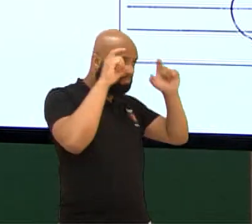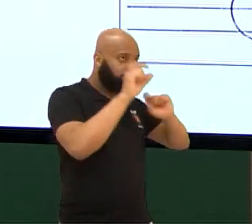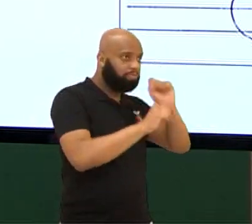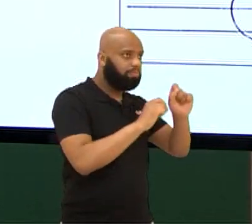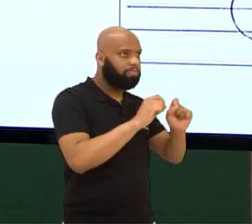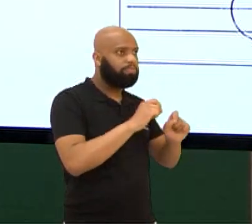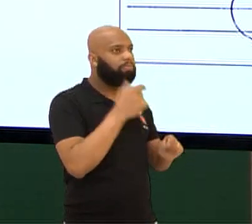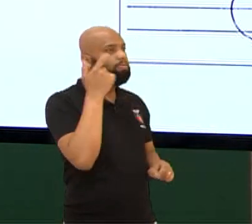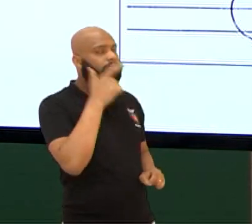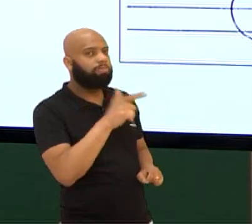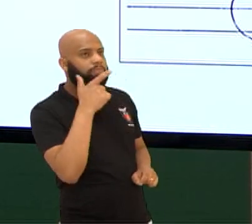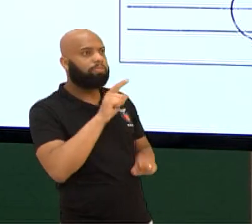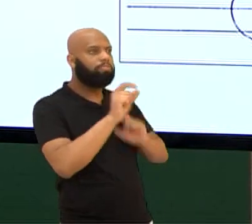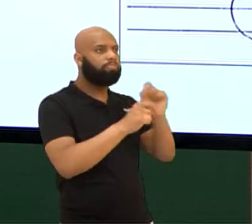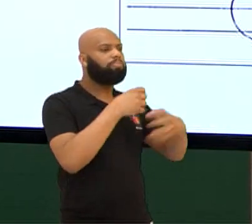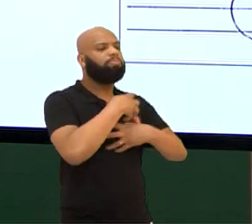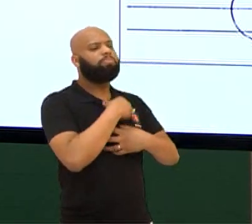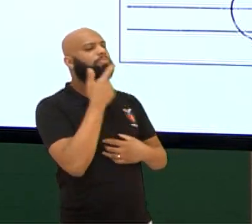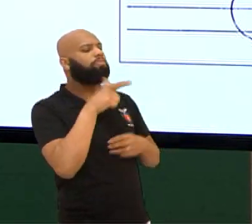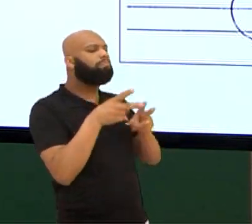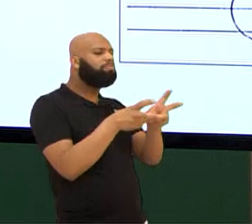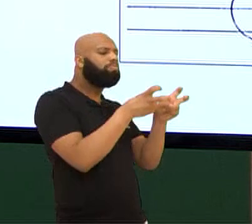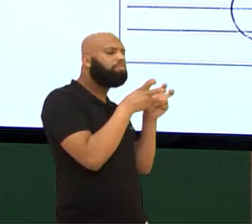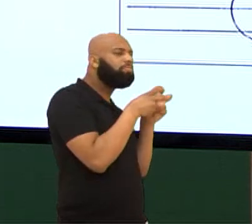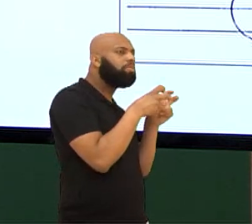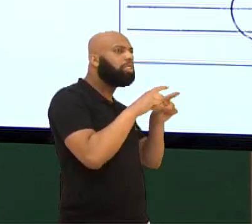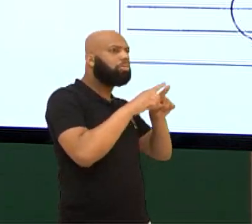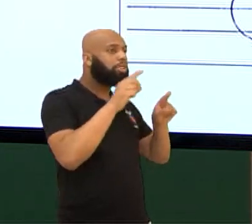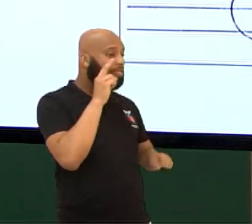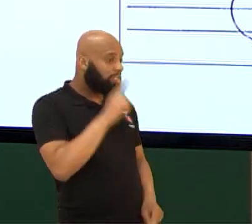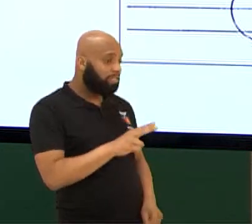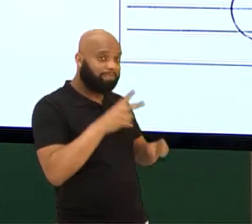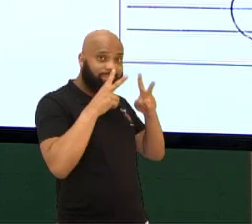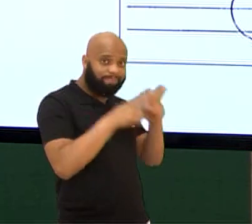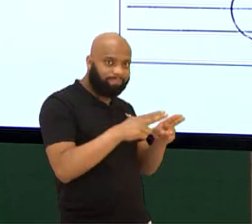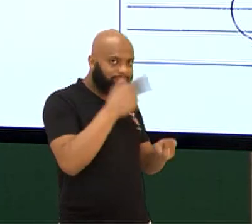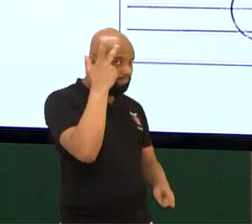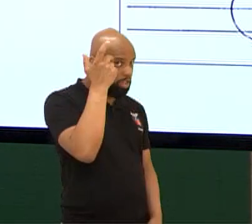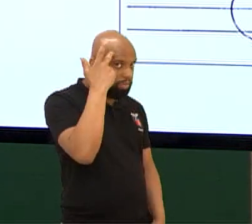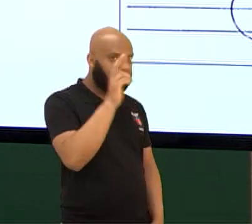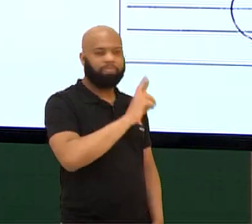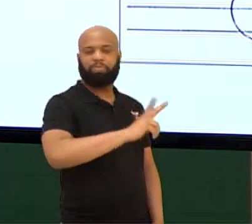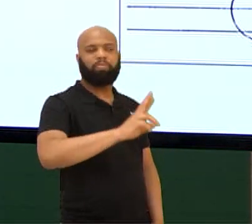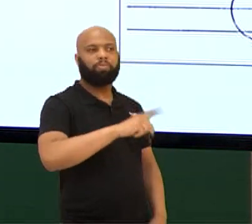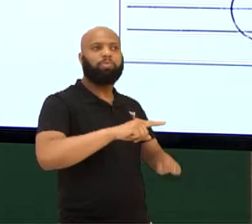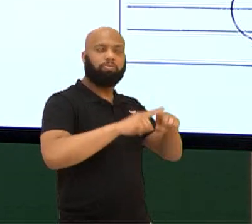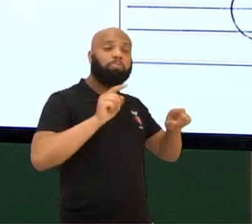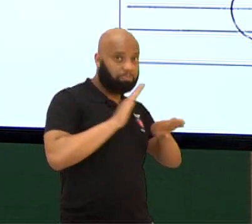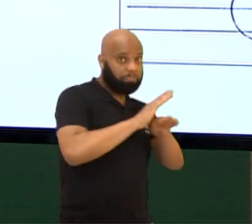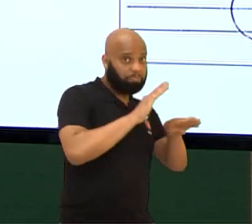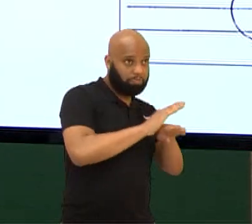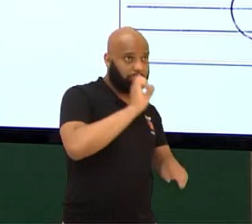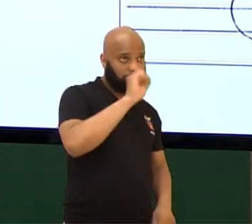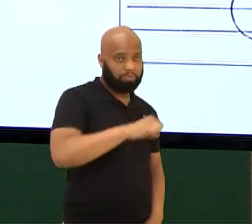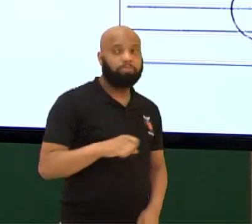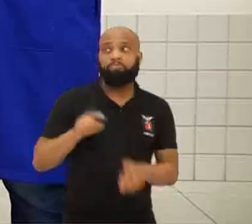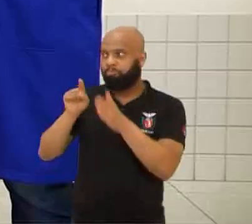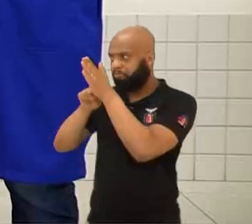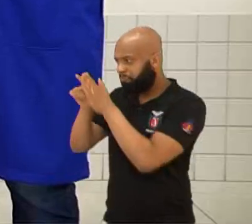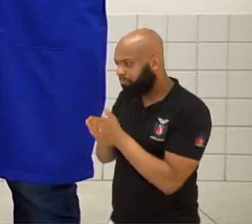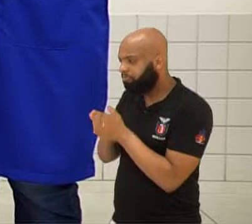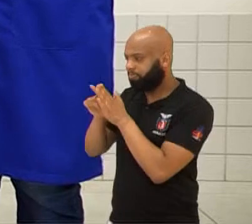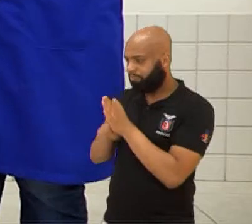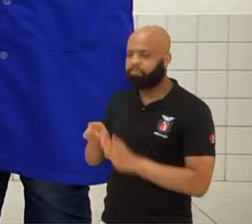dá um conceito de uma sensibilidade um pouco maior, mas não que você tenha uma visão como uma pessoa que não tenha daltonismo, tá? Ainda está em pesquisa,